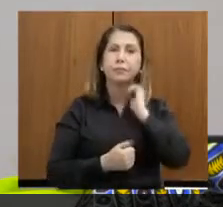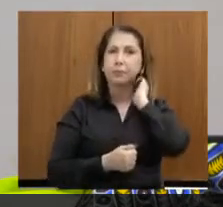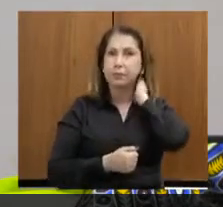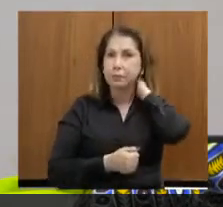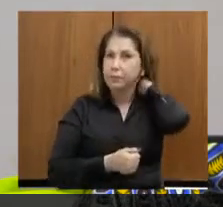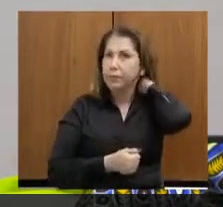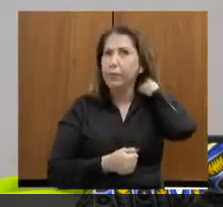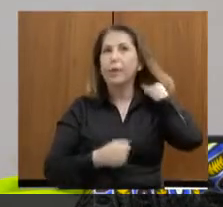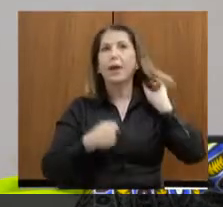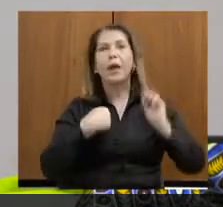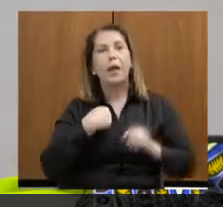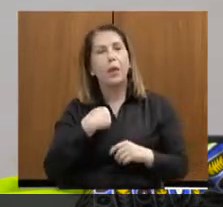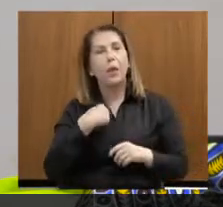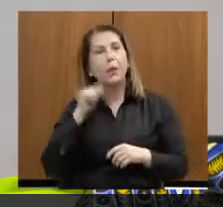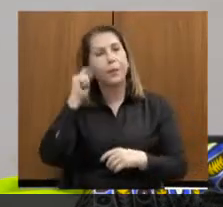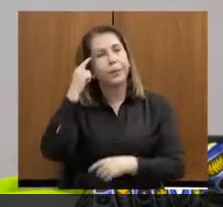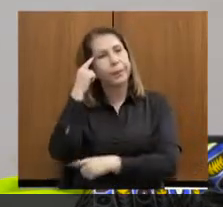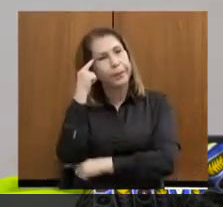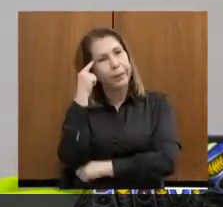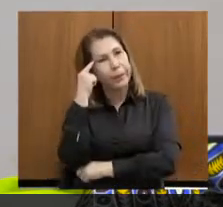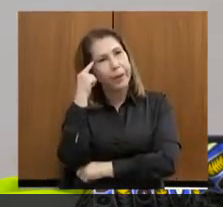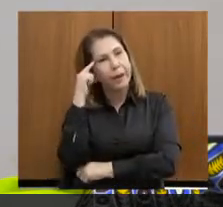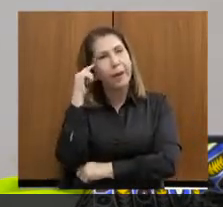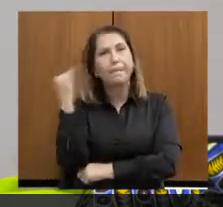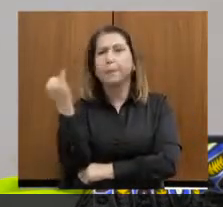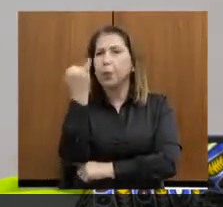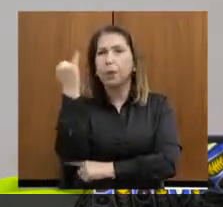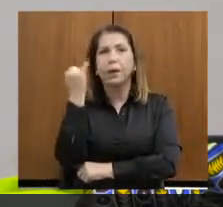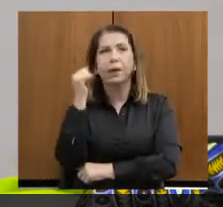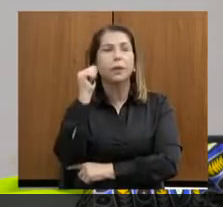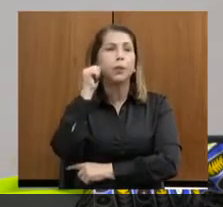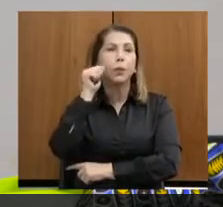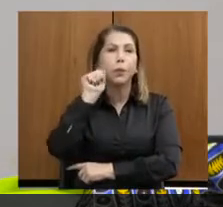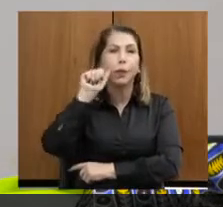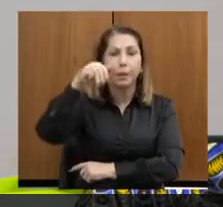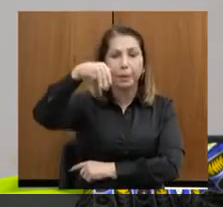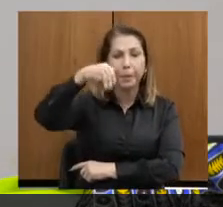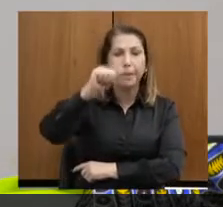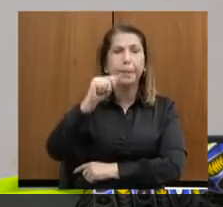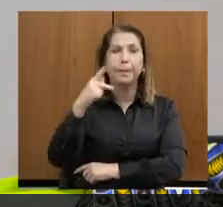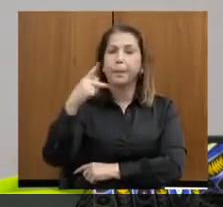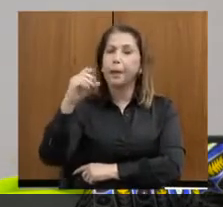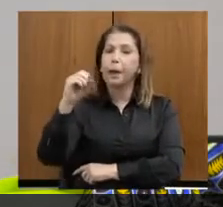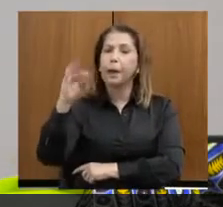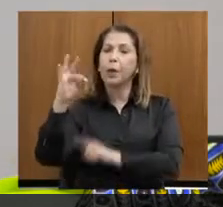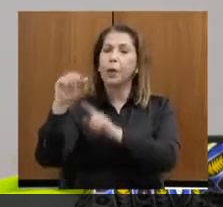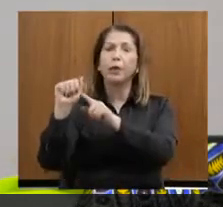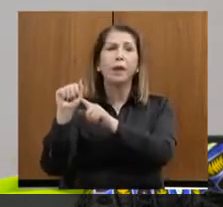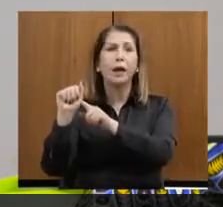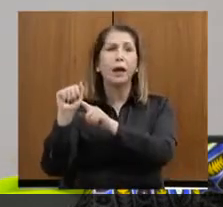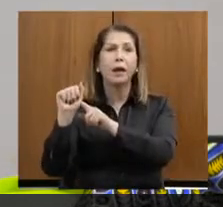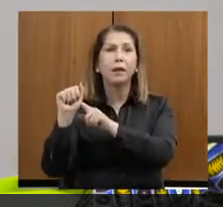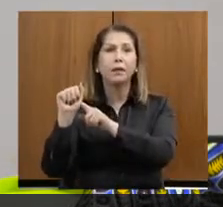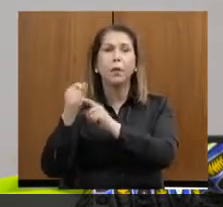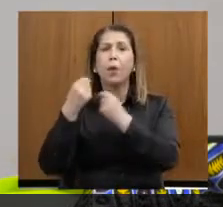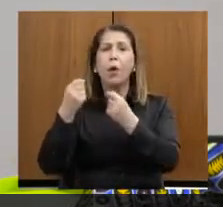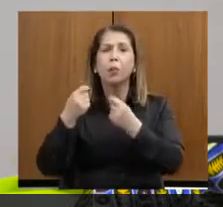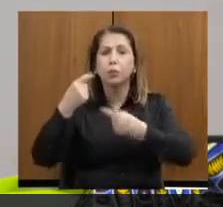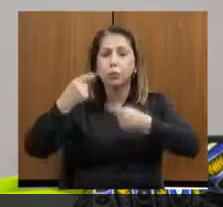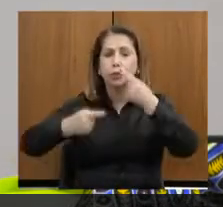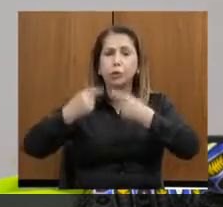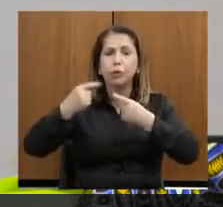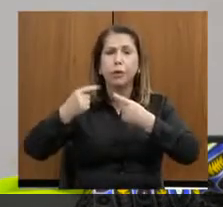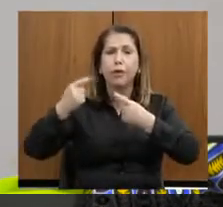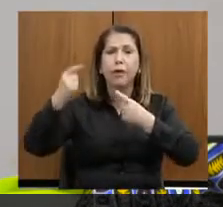e eu achei muito importante isso que é uma cota trouxe de que o debate sobre a violência